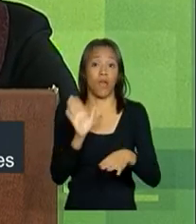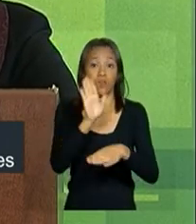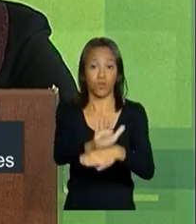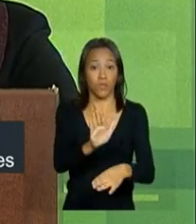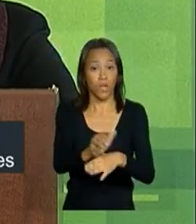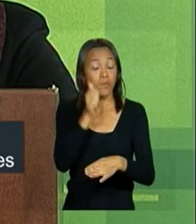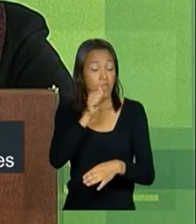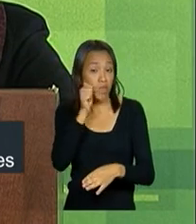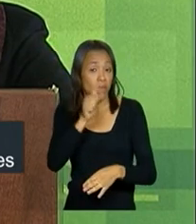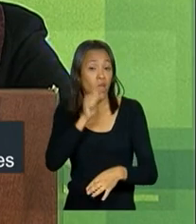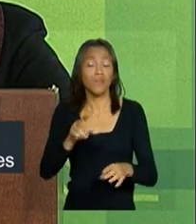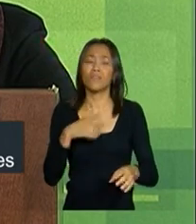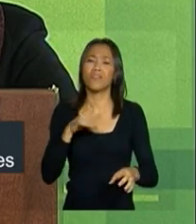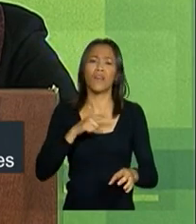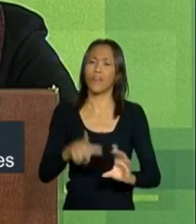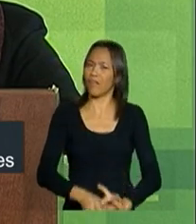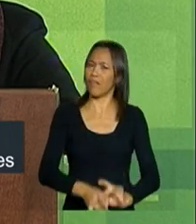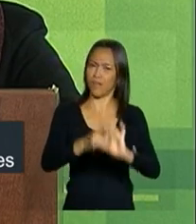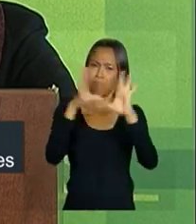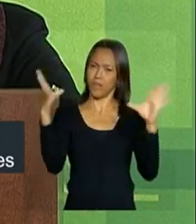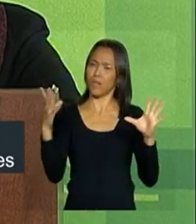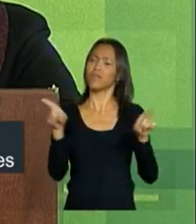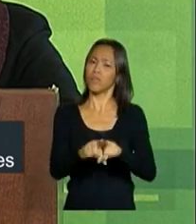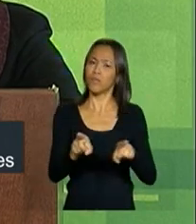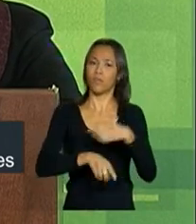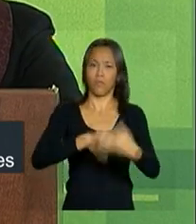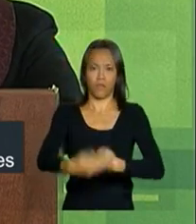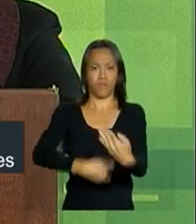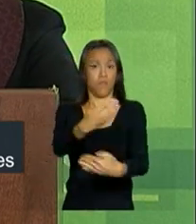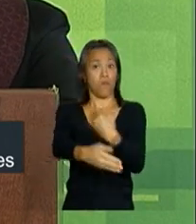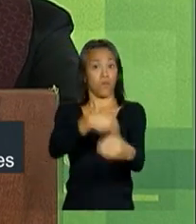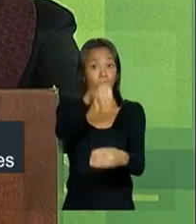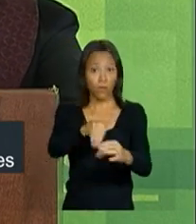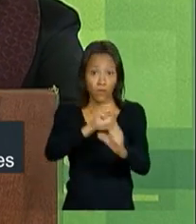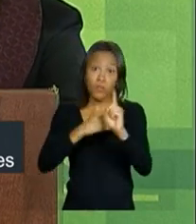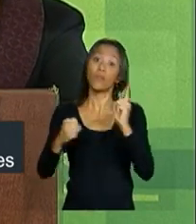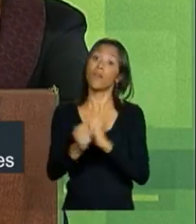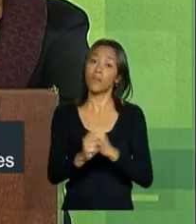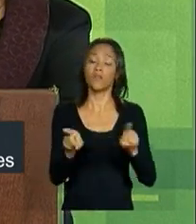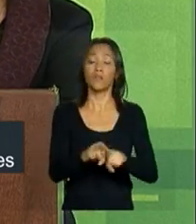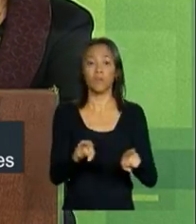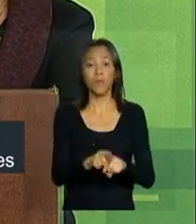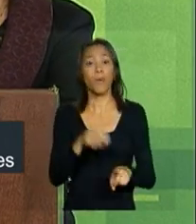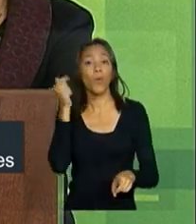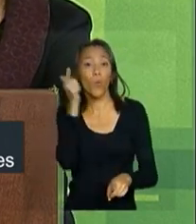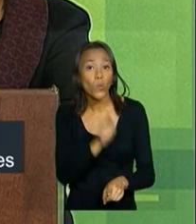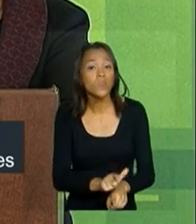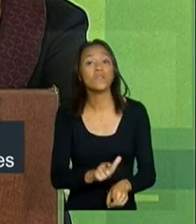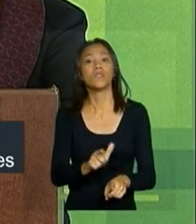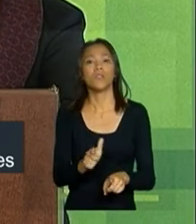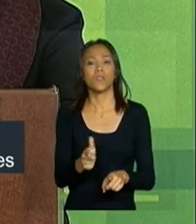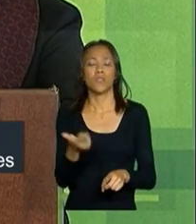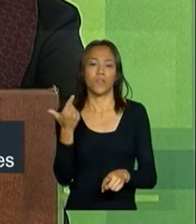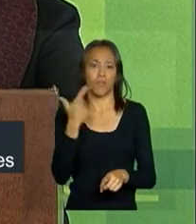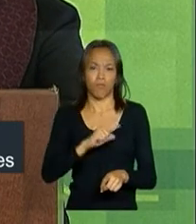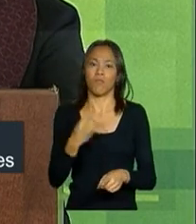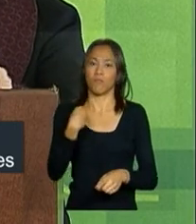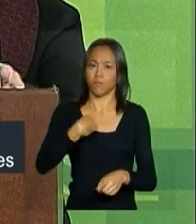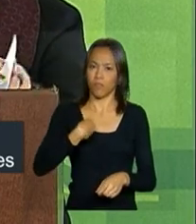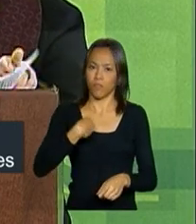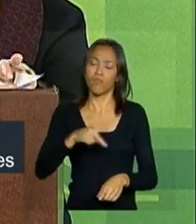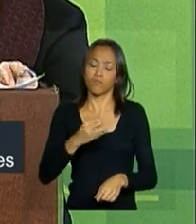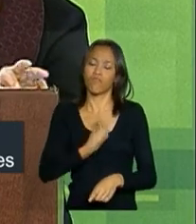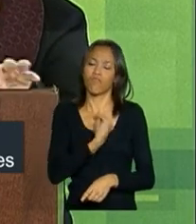sua independência e para o desenvolvimento da sociedade e até para a sobrevivência do sistema de proteção